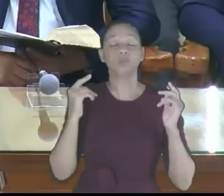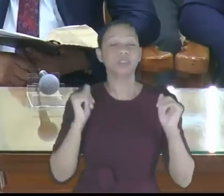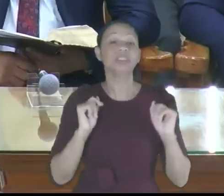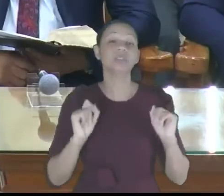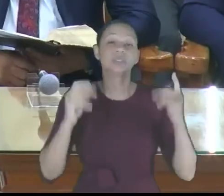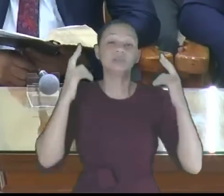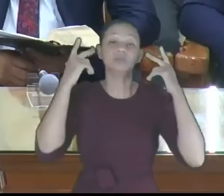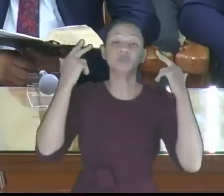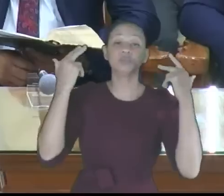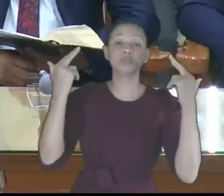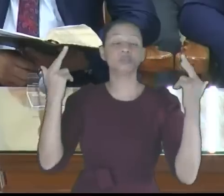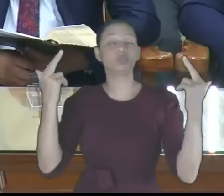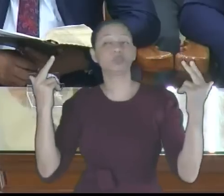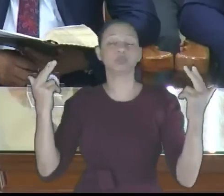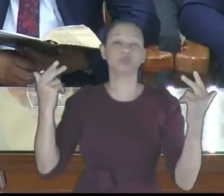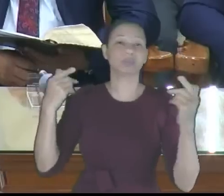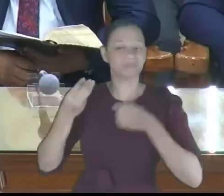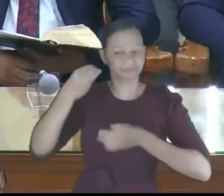tudo está bem.